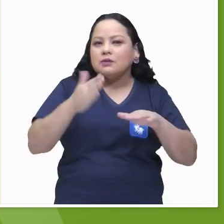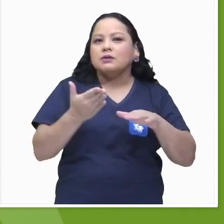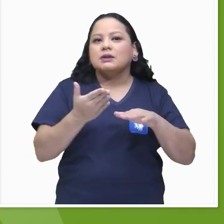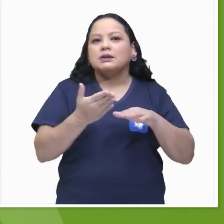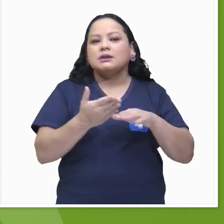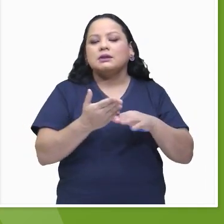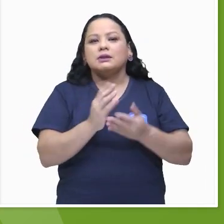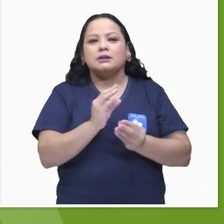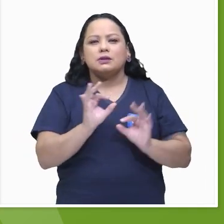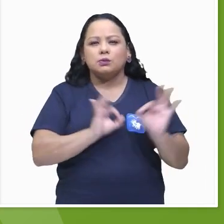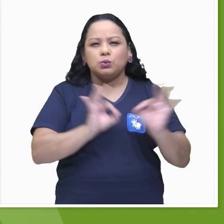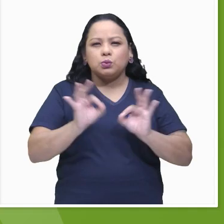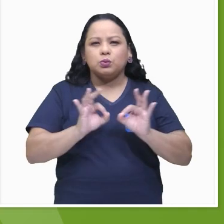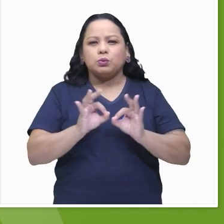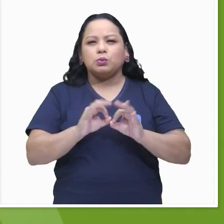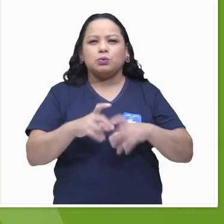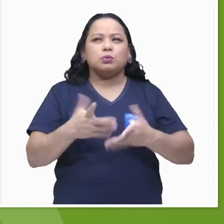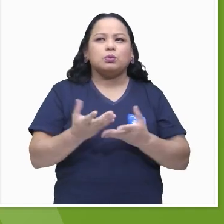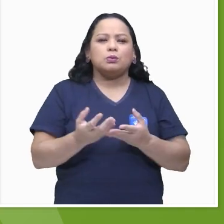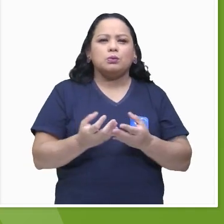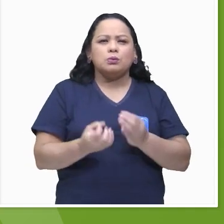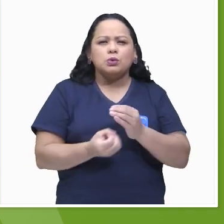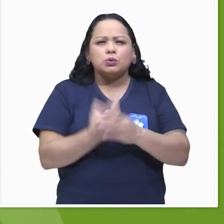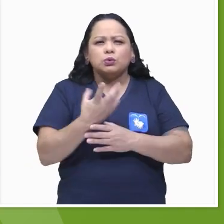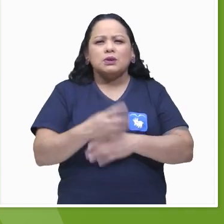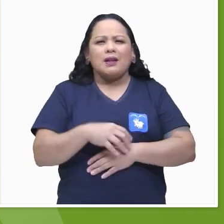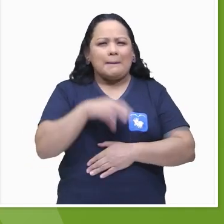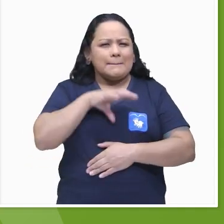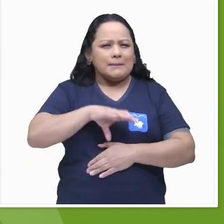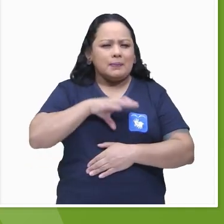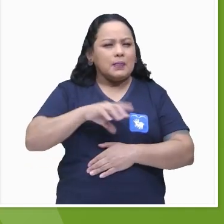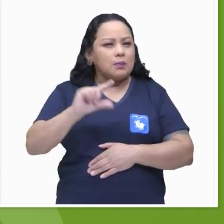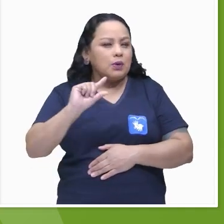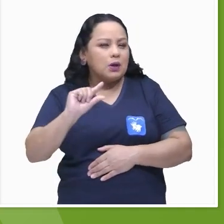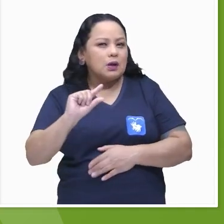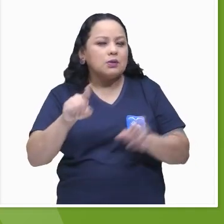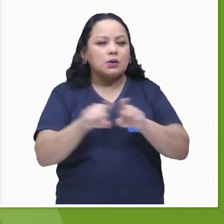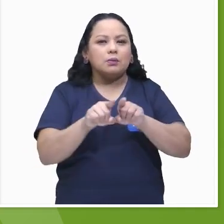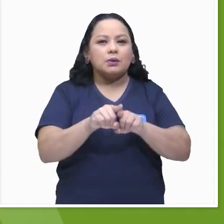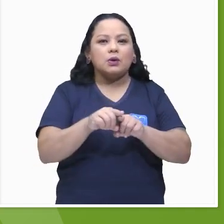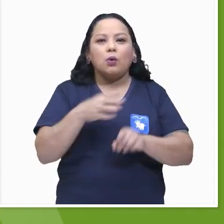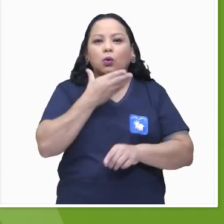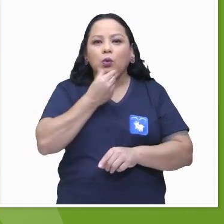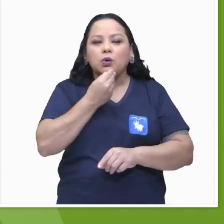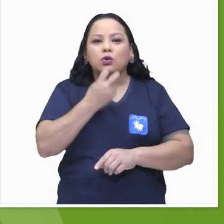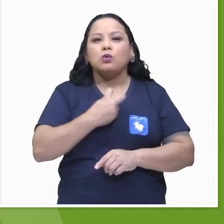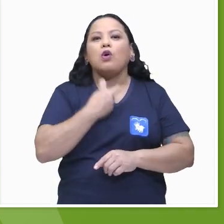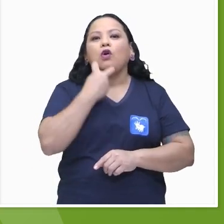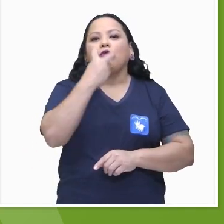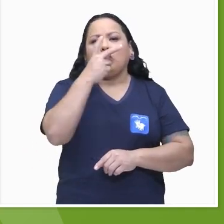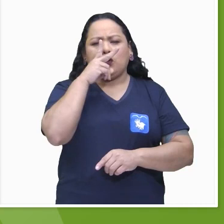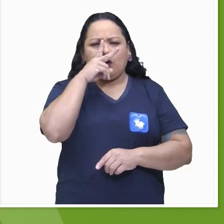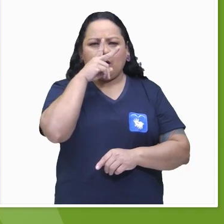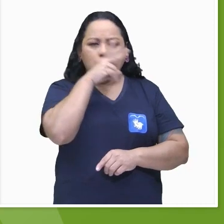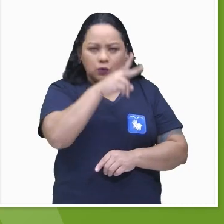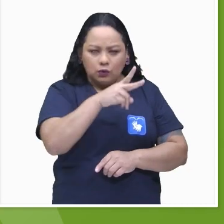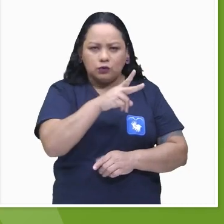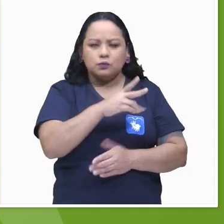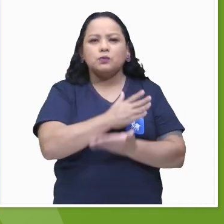já preparando ali para a menstruação. Os meninos já começam a engrossar um pouco a voz, já